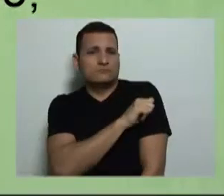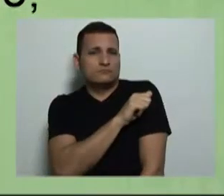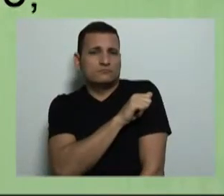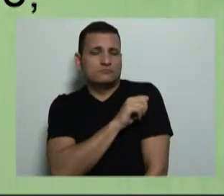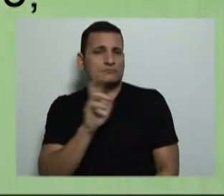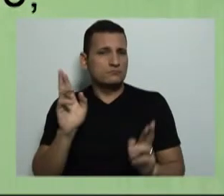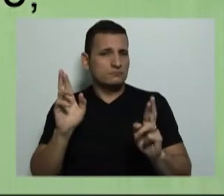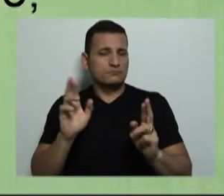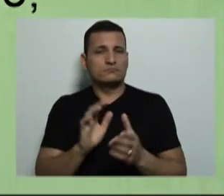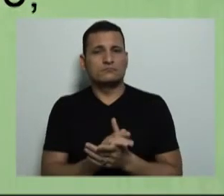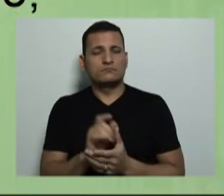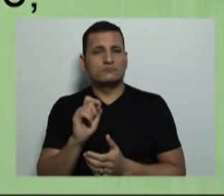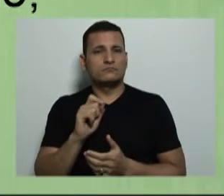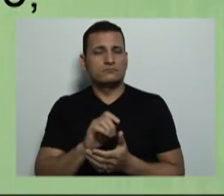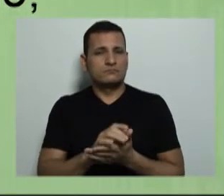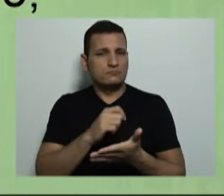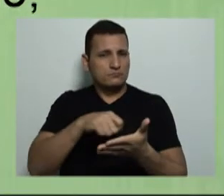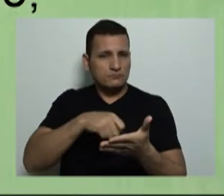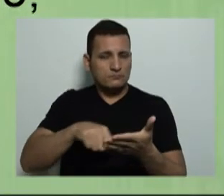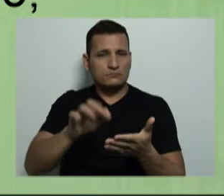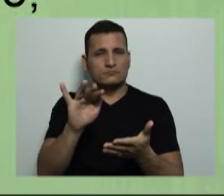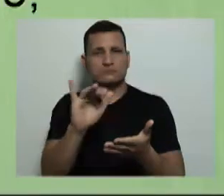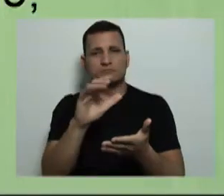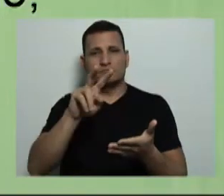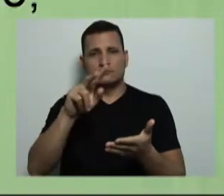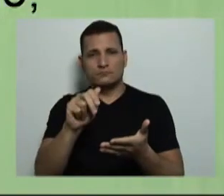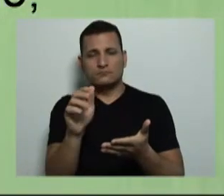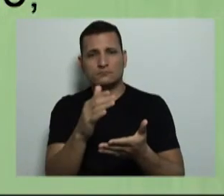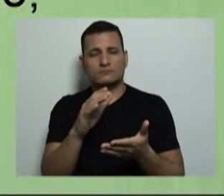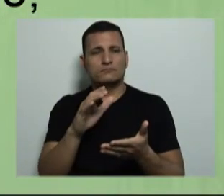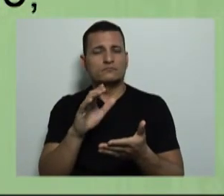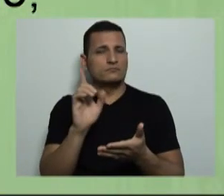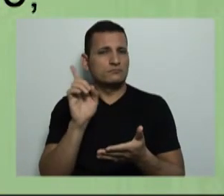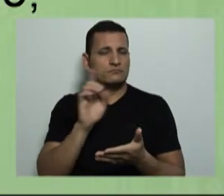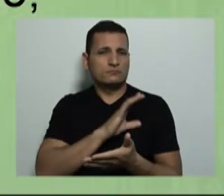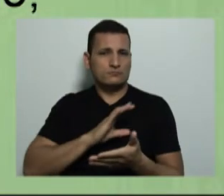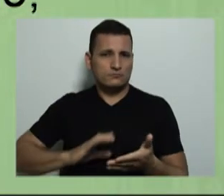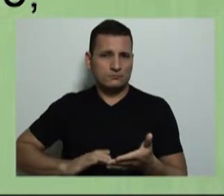protocolar ficha de cadastro de estágio na coordenação de